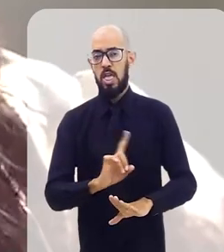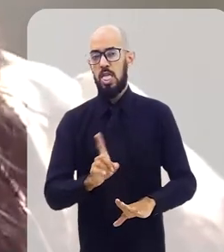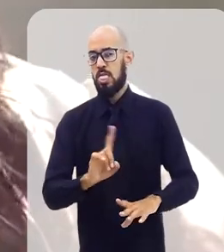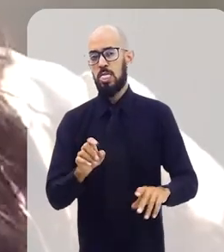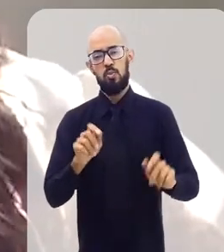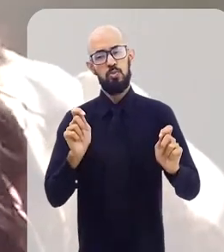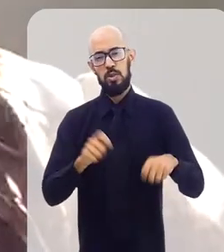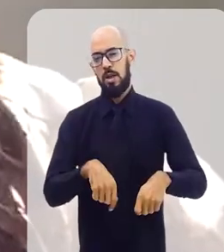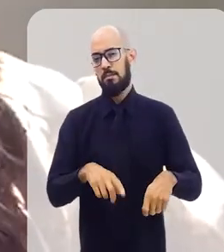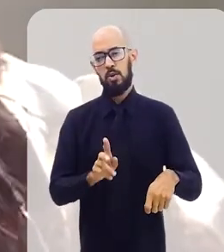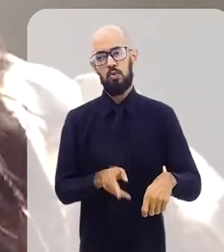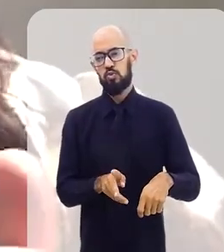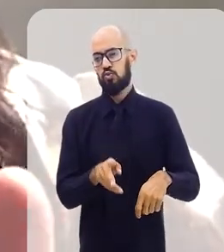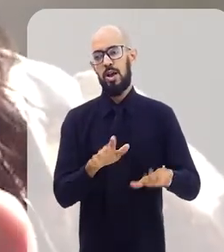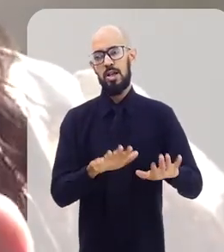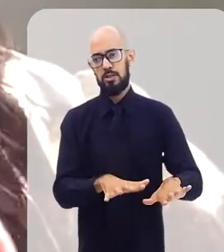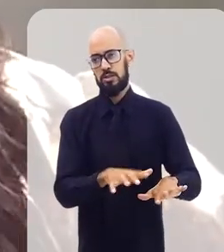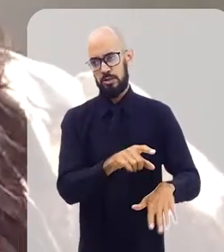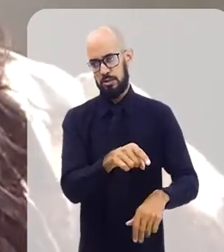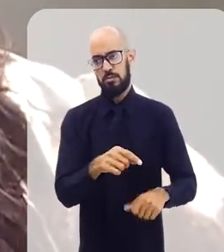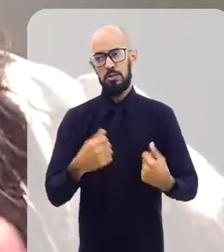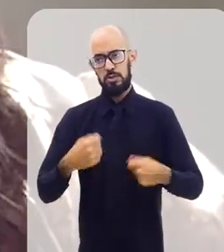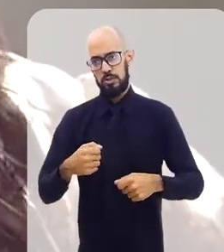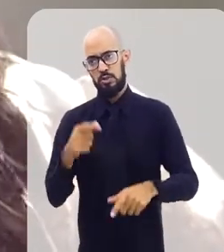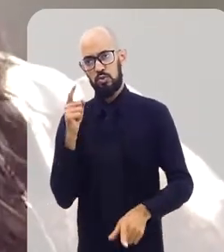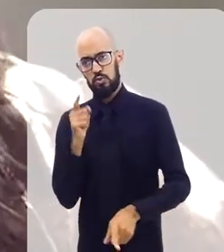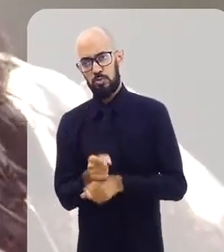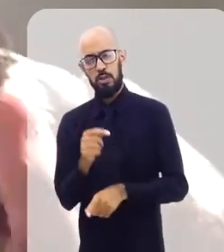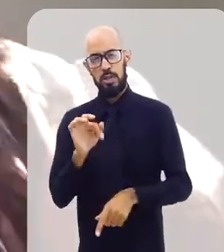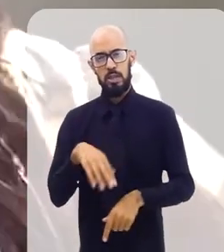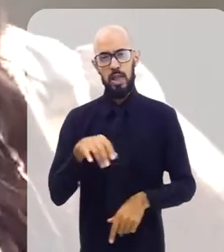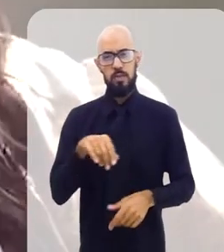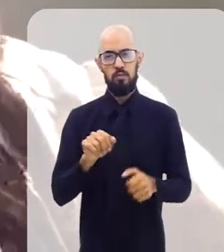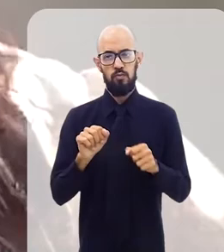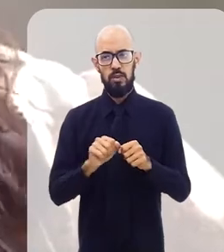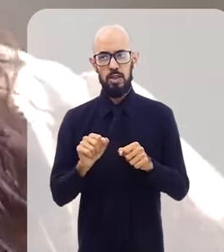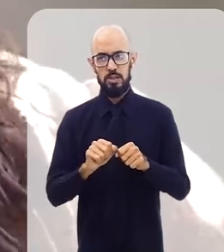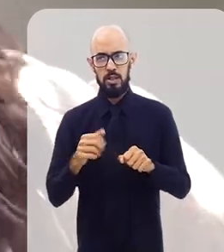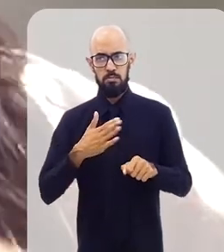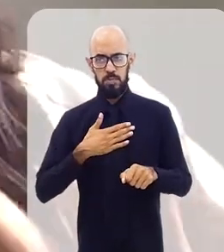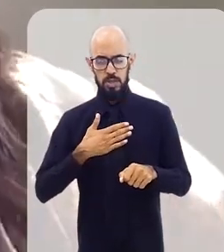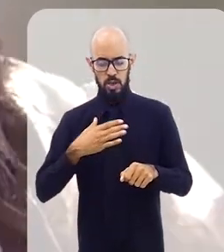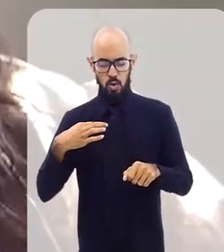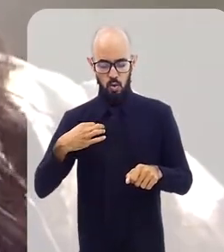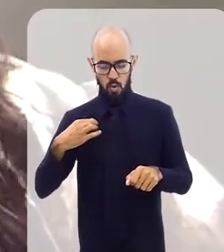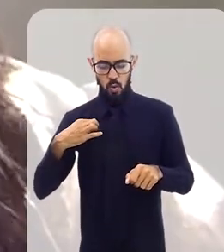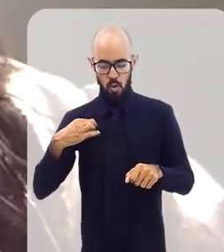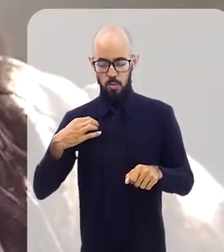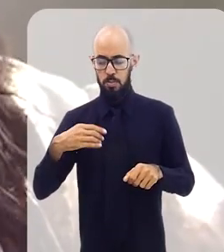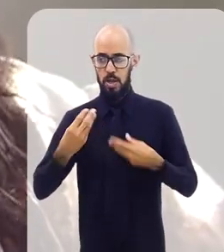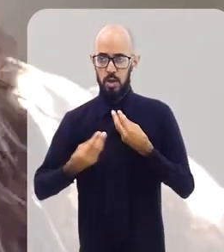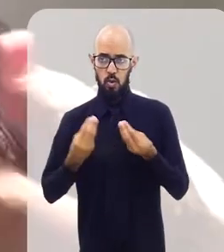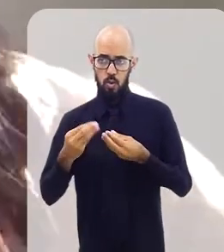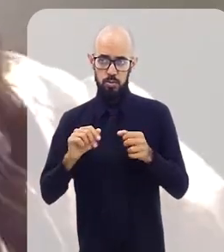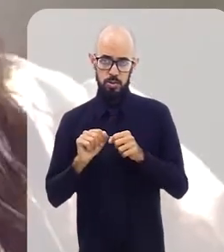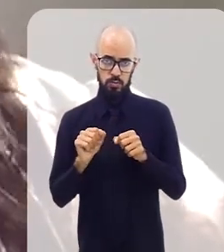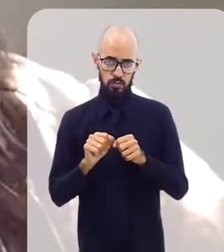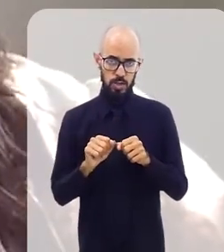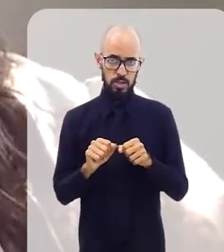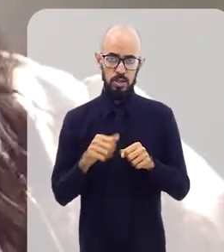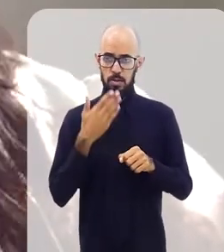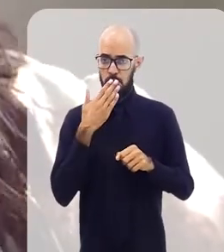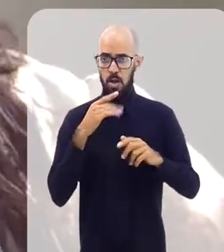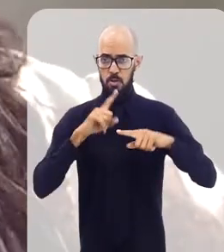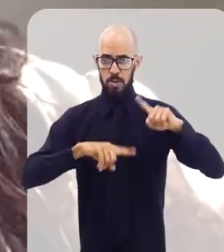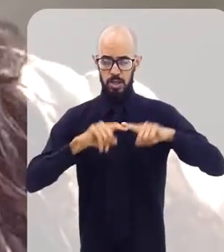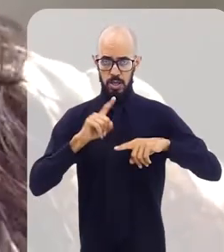não pode mais viver nessa situação, a gente precisa descobrir, né, quem fez minhas roupas, que condição que elas foram feitas, do que elas